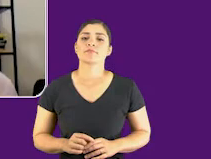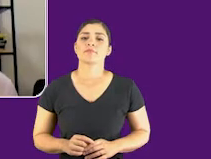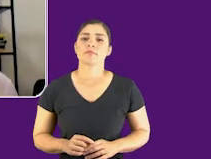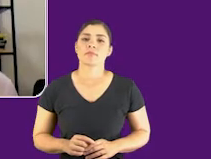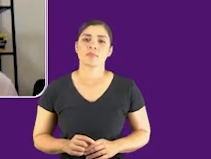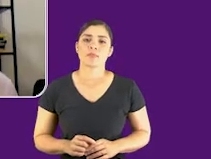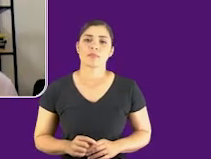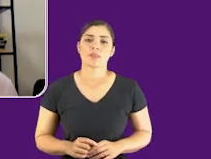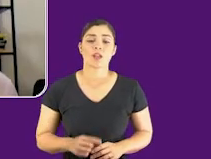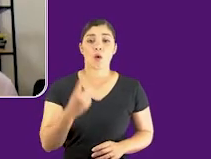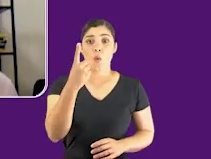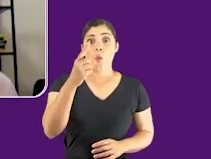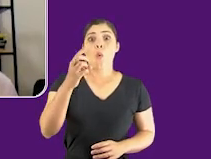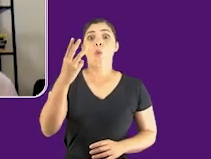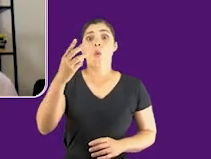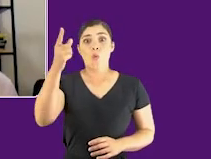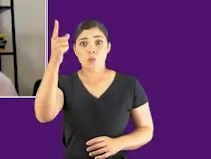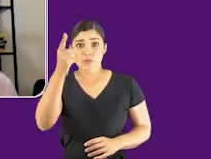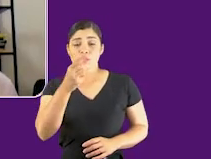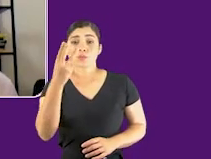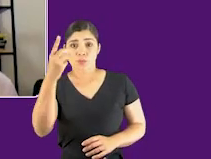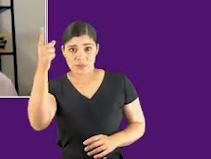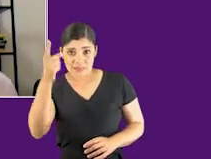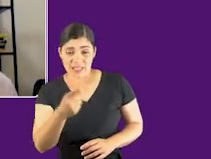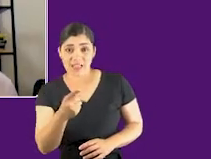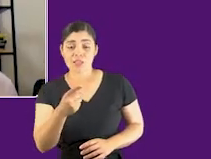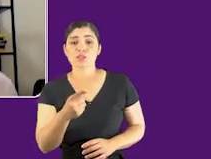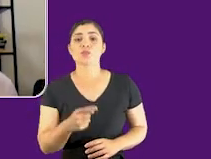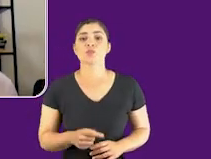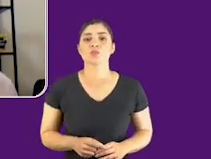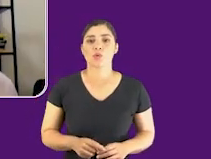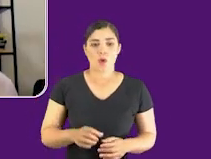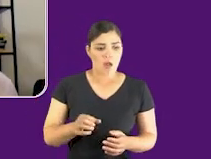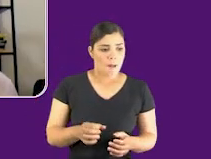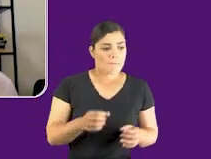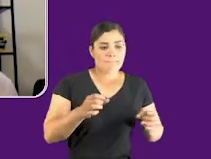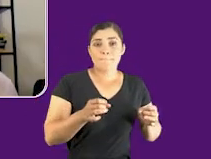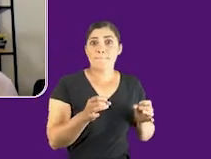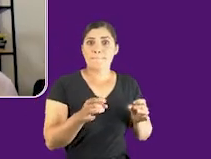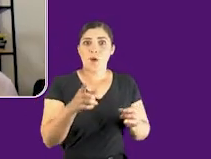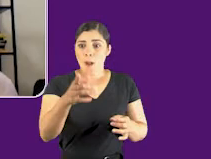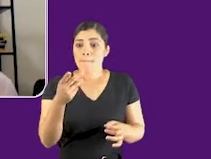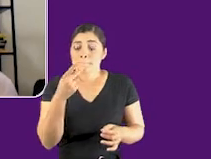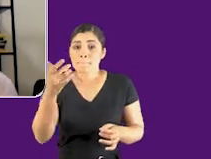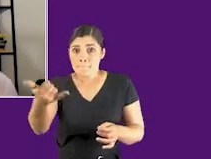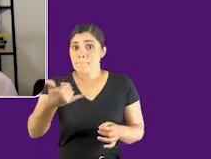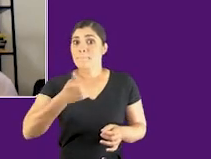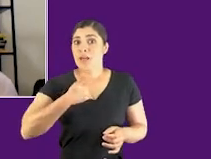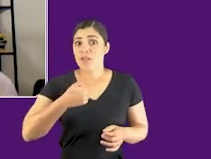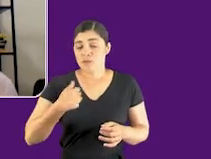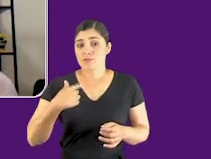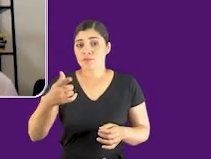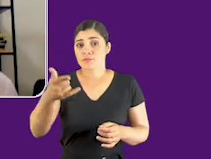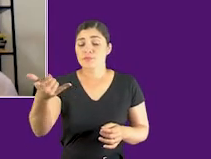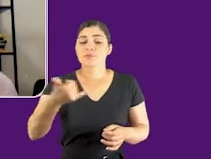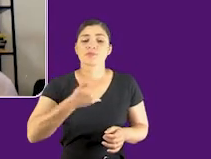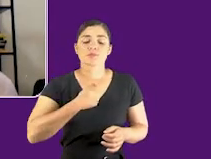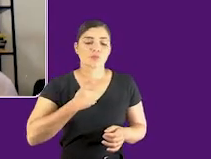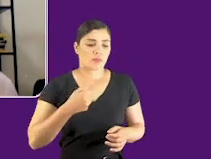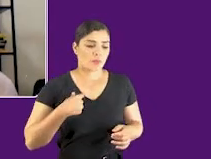sucesso mas aproximadamente um terço das cápsulas de Nespresso quando você pede por e como nós ali mesmo